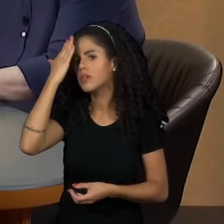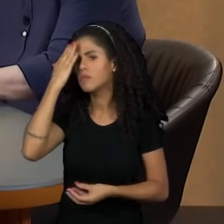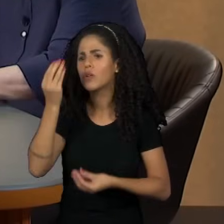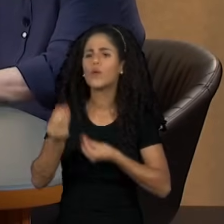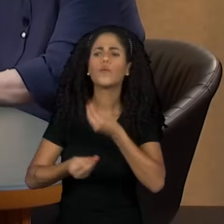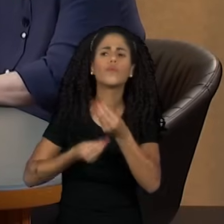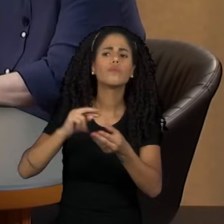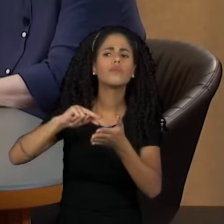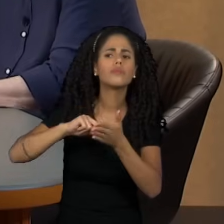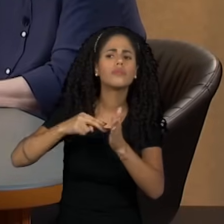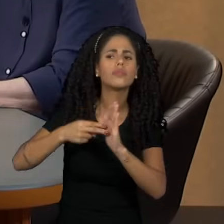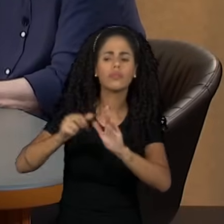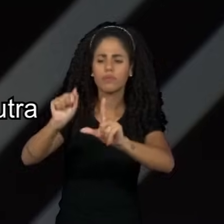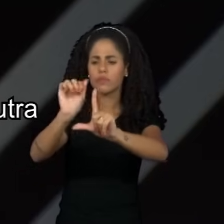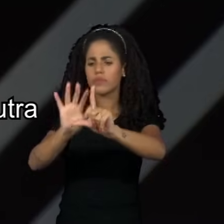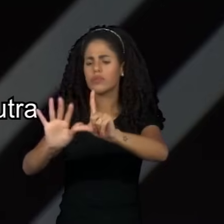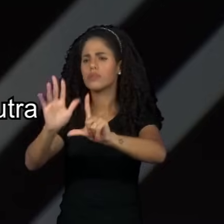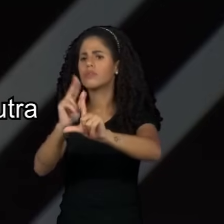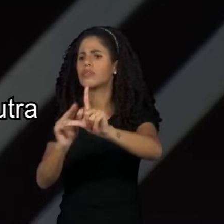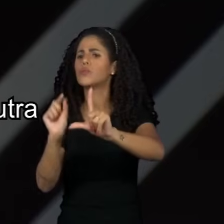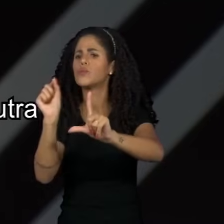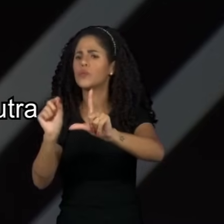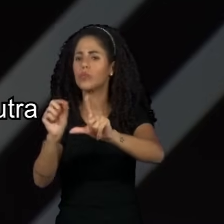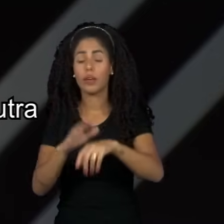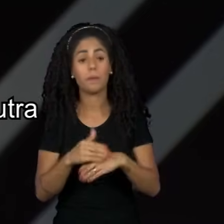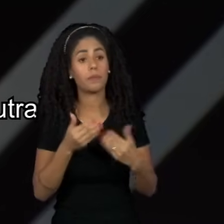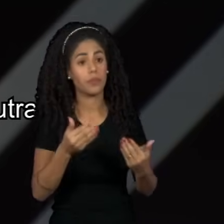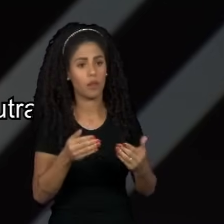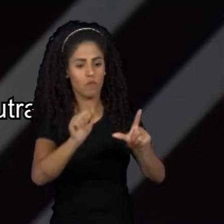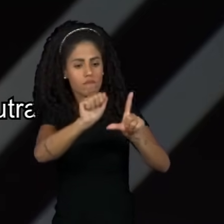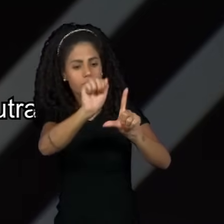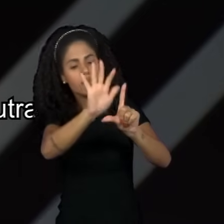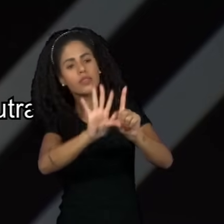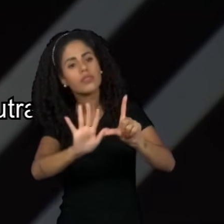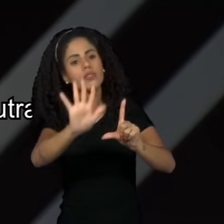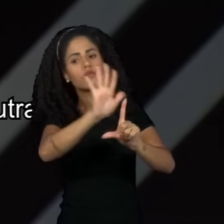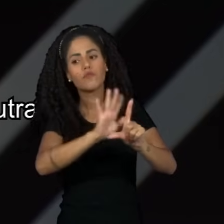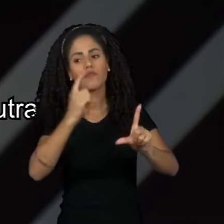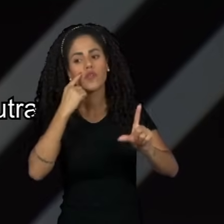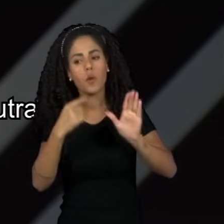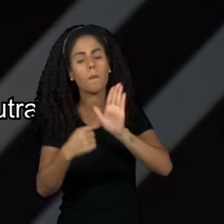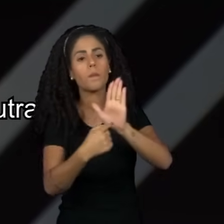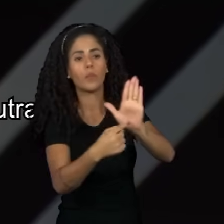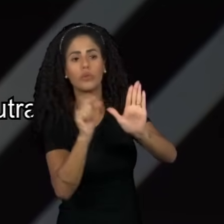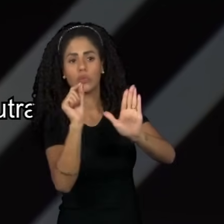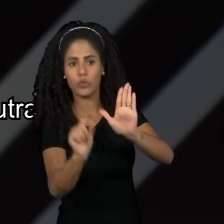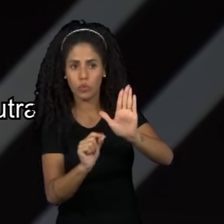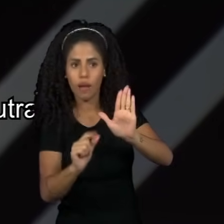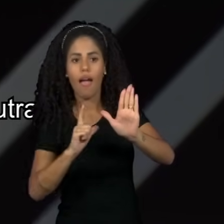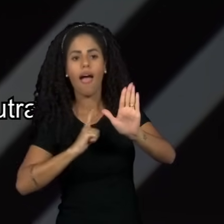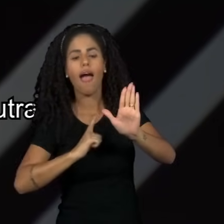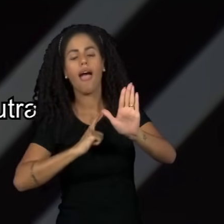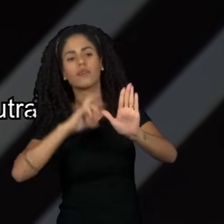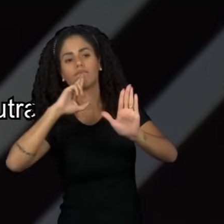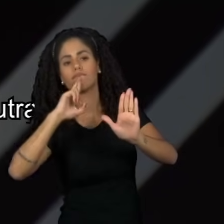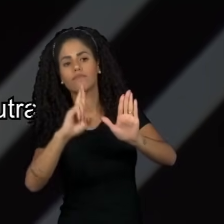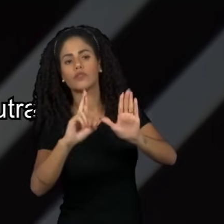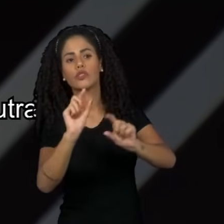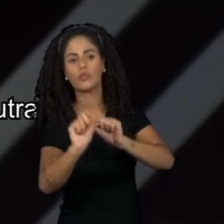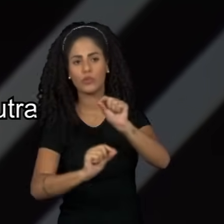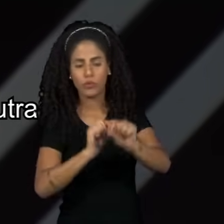ele significa para você. Essas figuras, de fato, são resultado